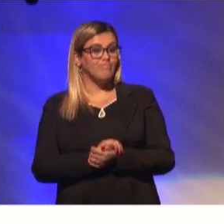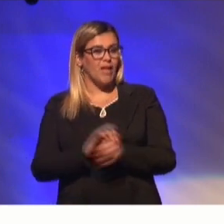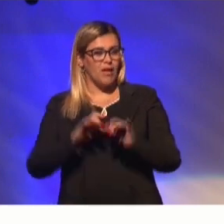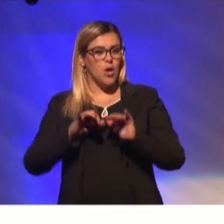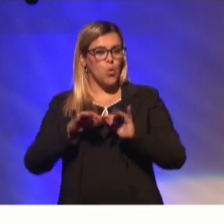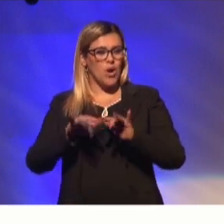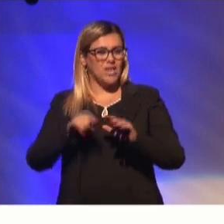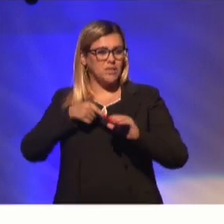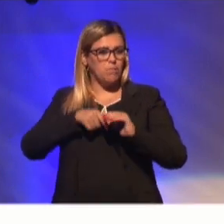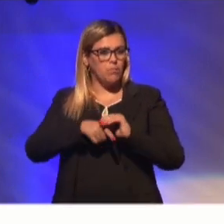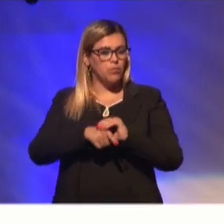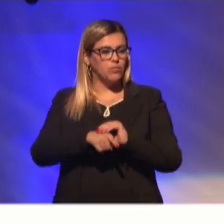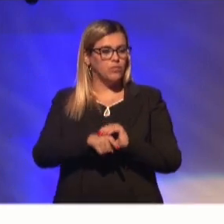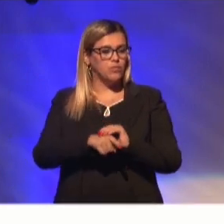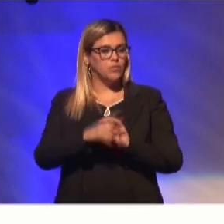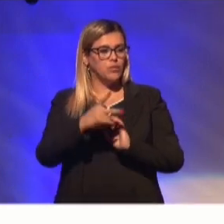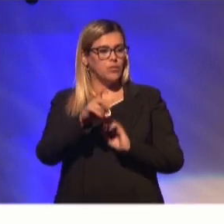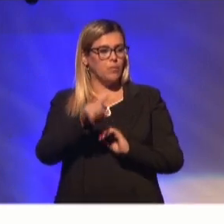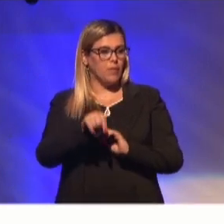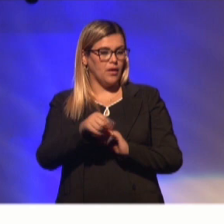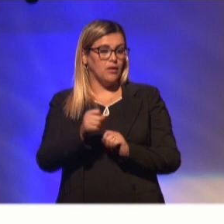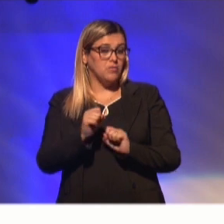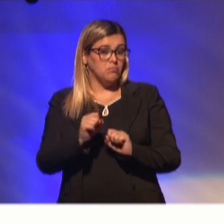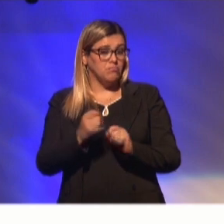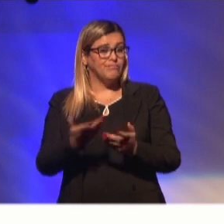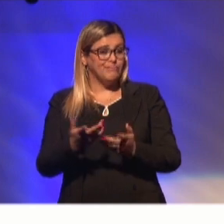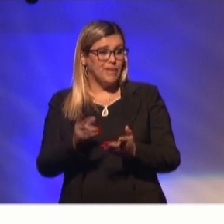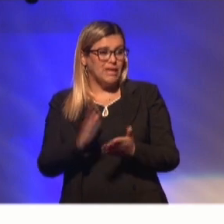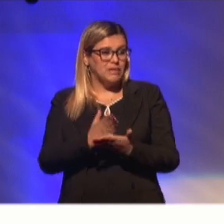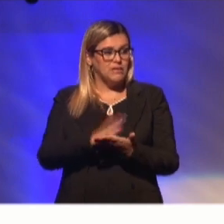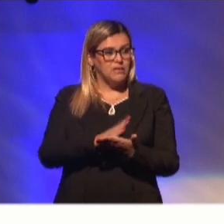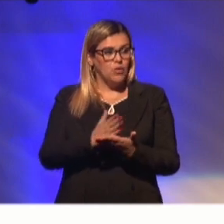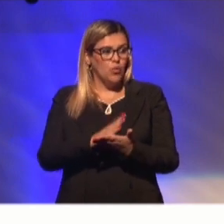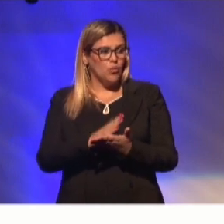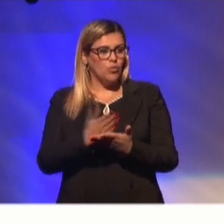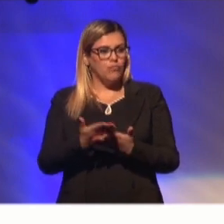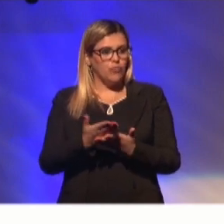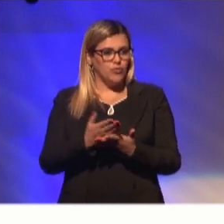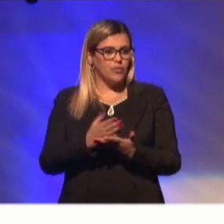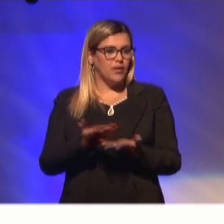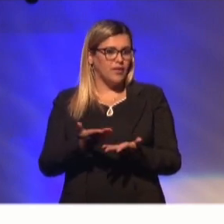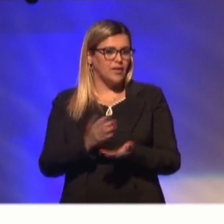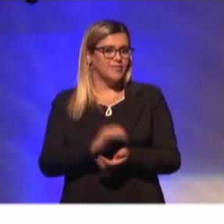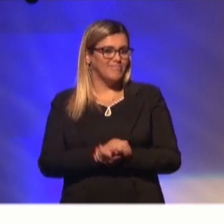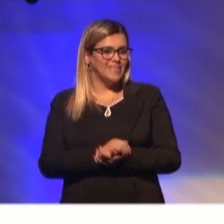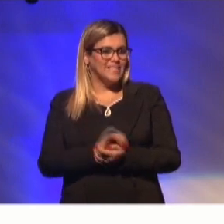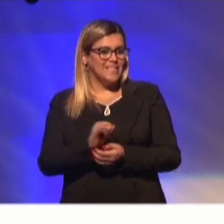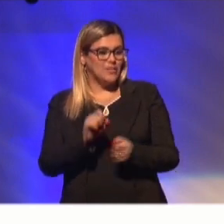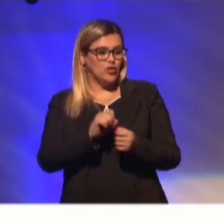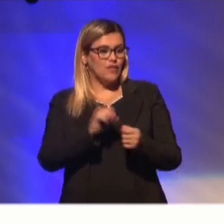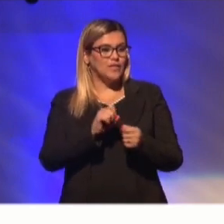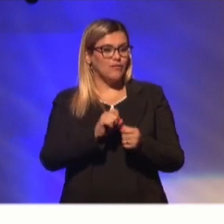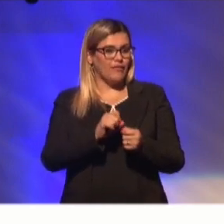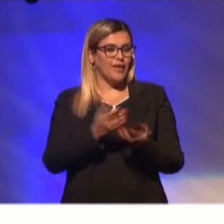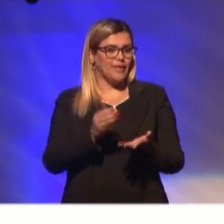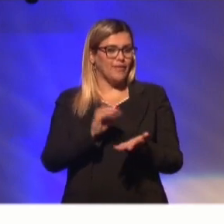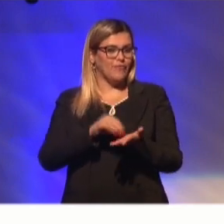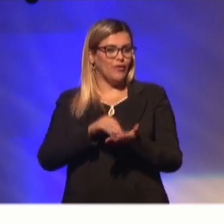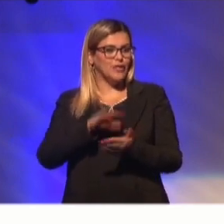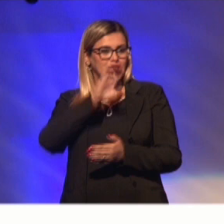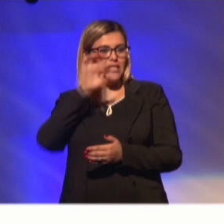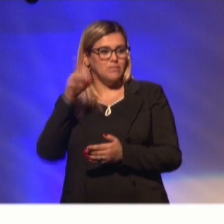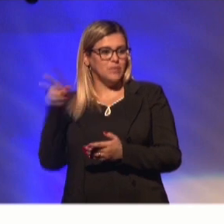infiltrado e que poderia gerar um desconforto ético, se acaso eu tivesse